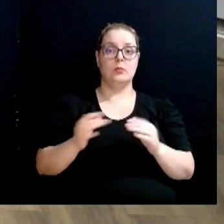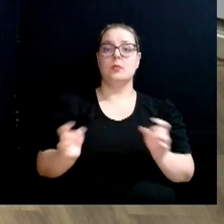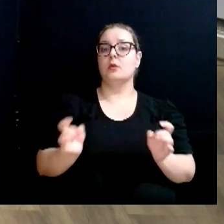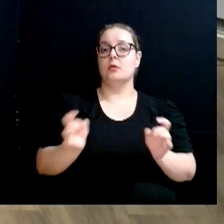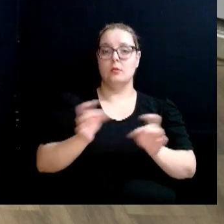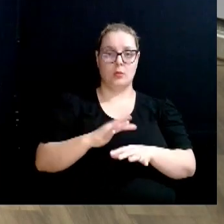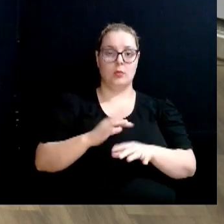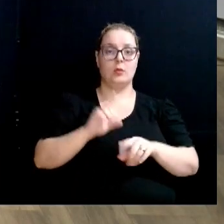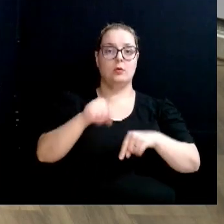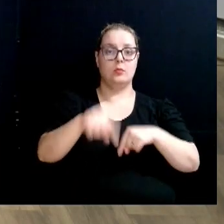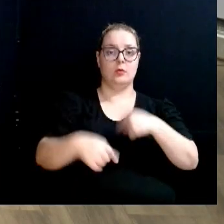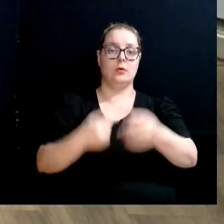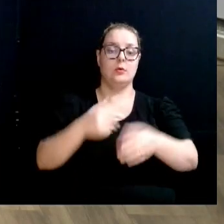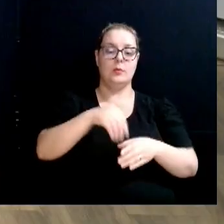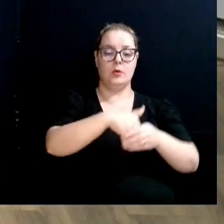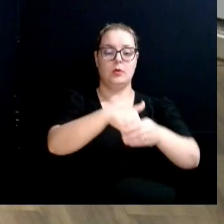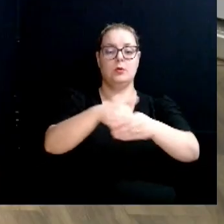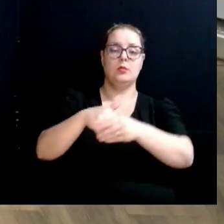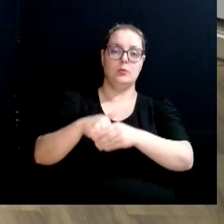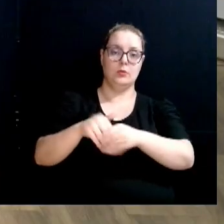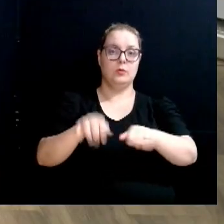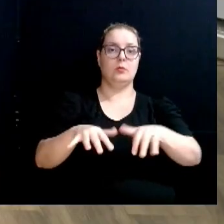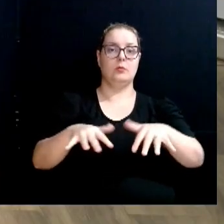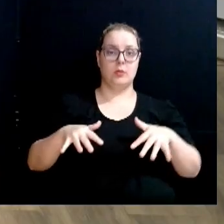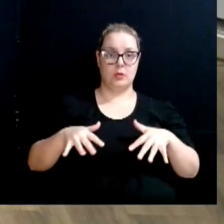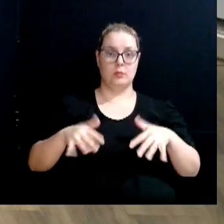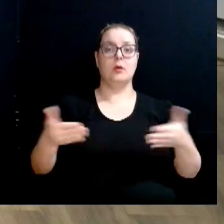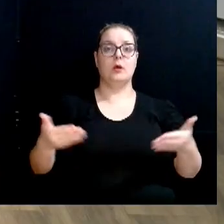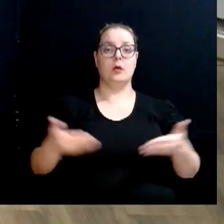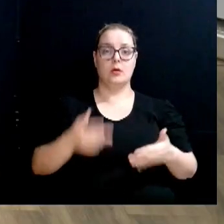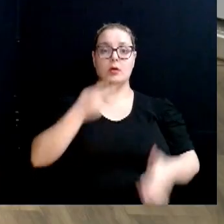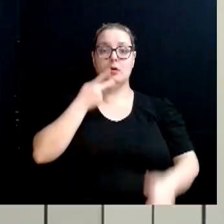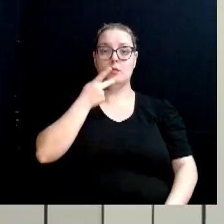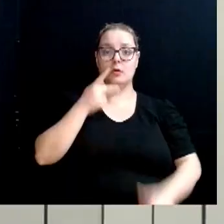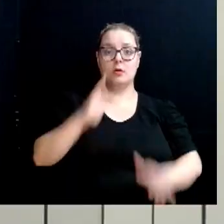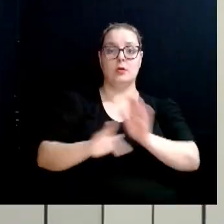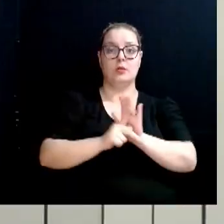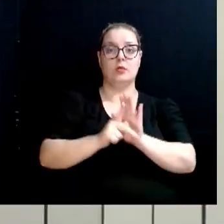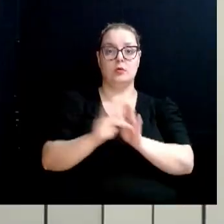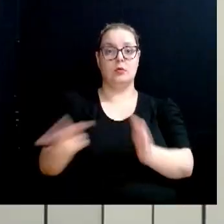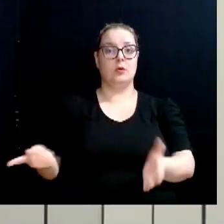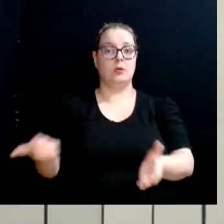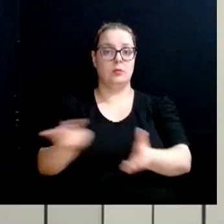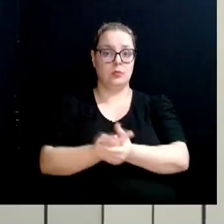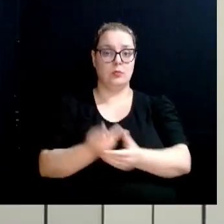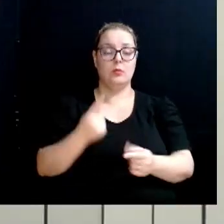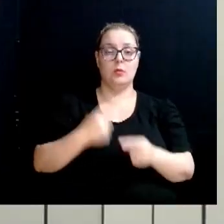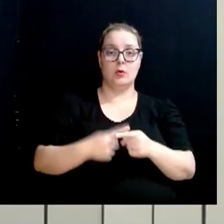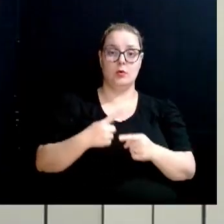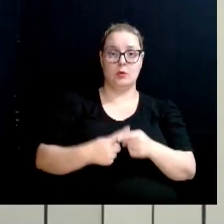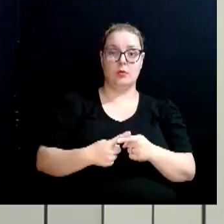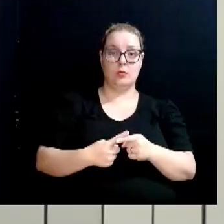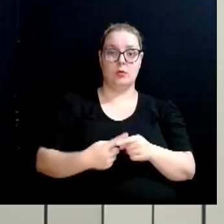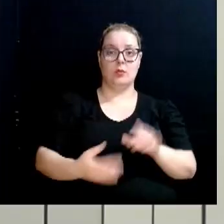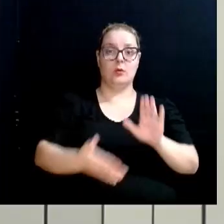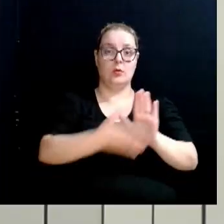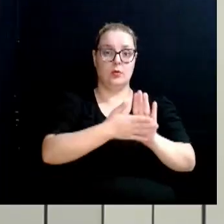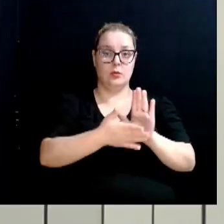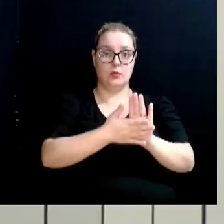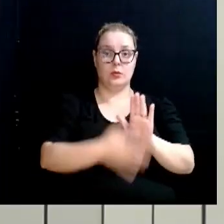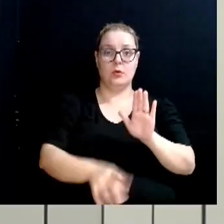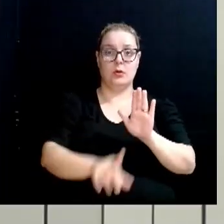à votação em plenário. Agora a gente fala de projeto protocolado, porque uma proposta de lei